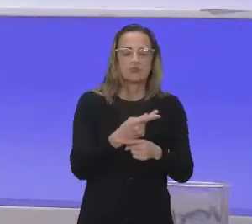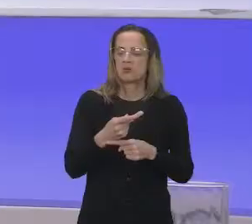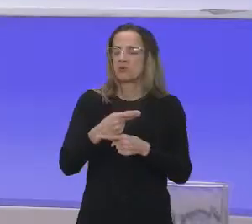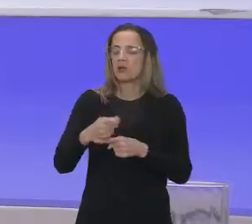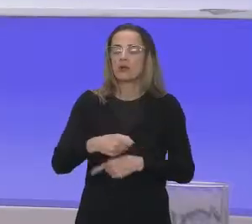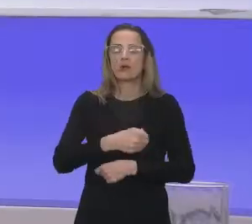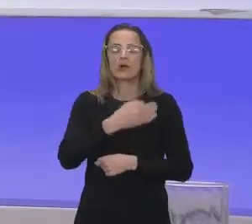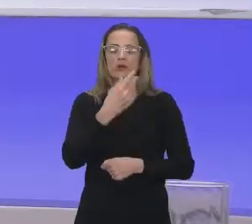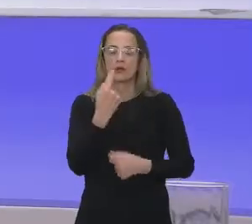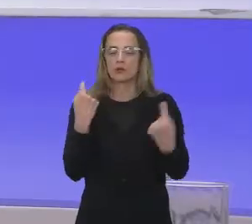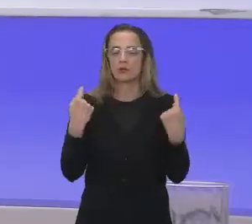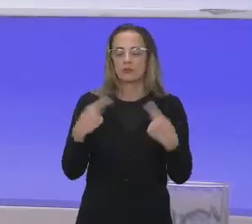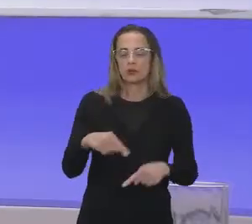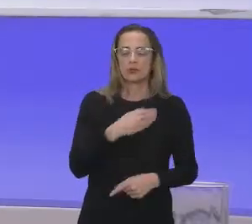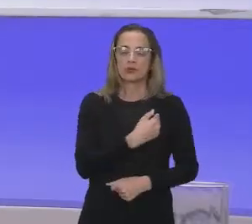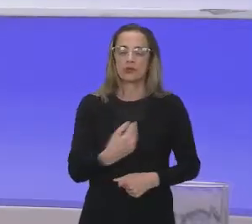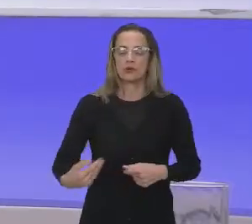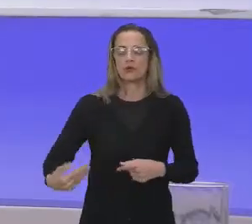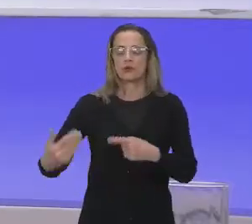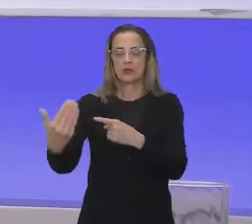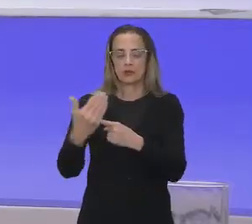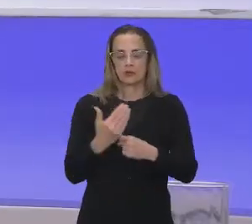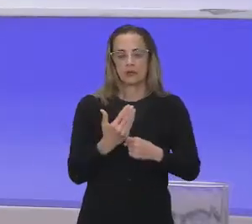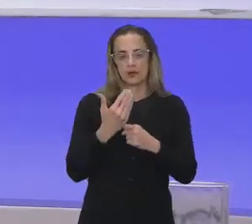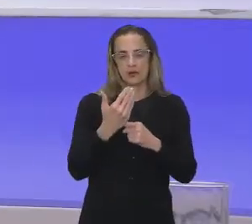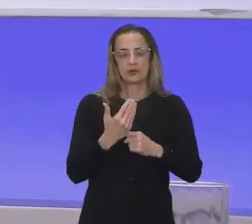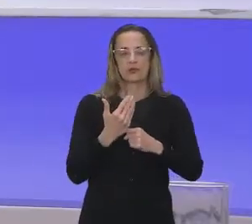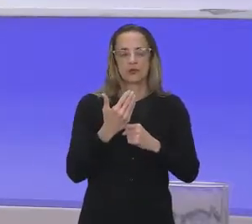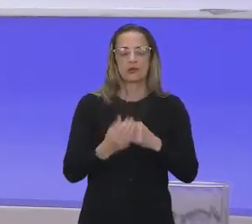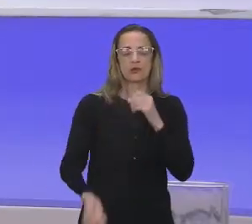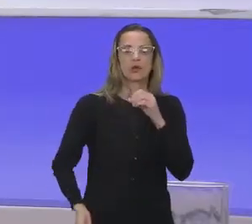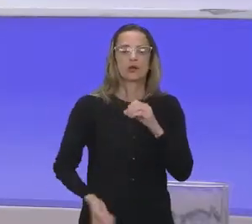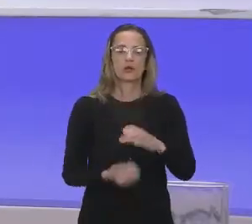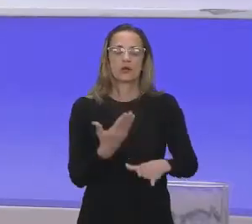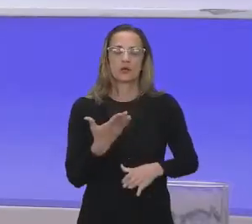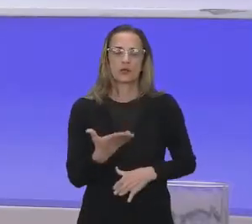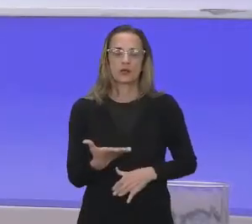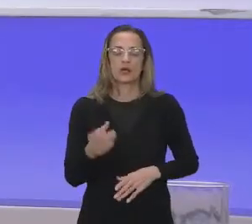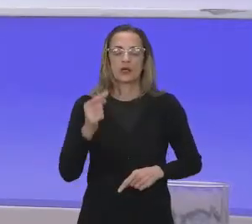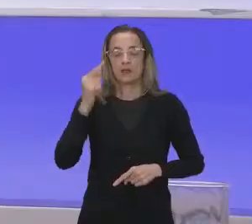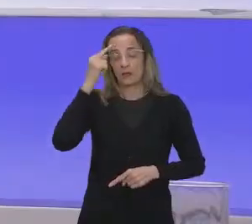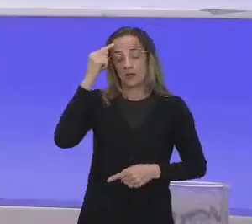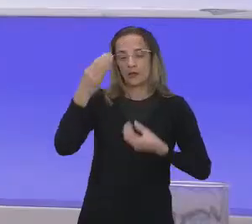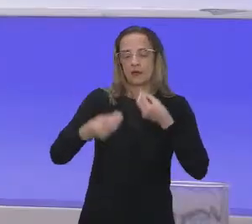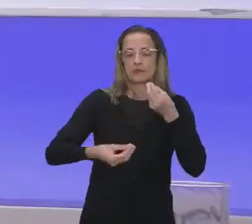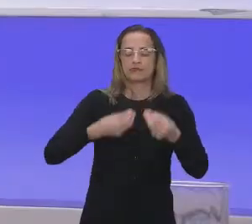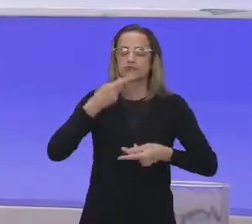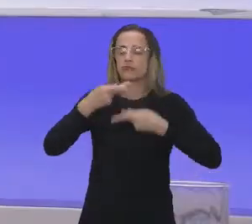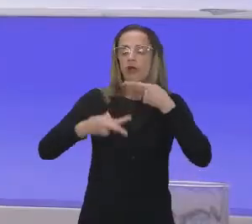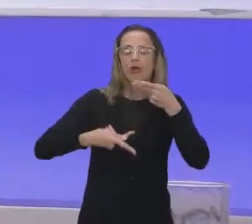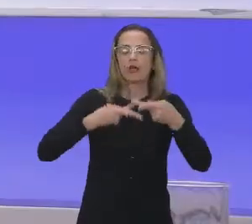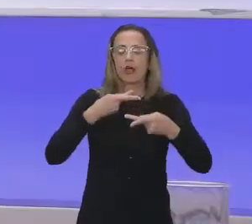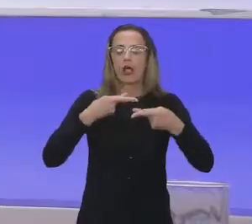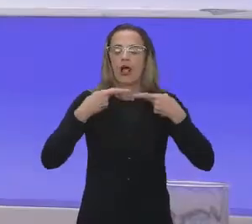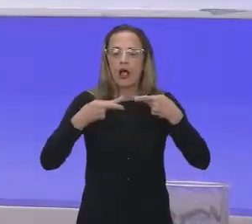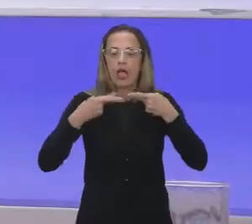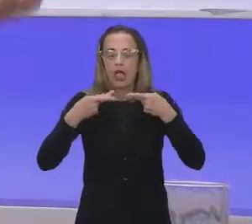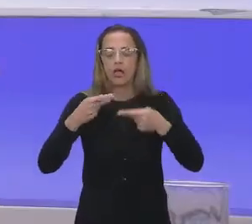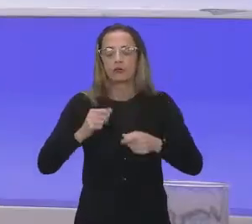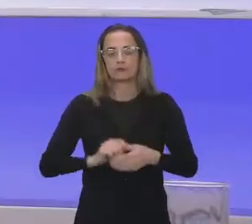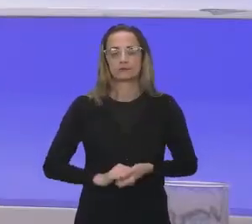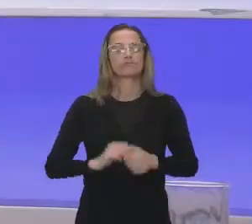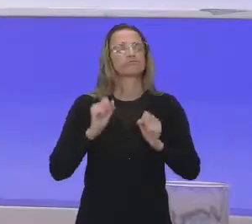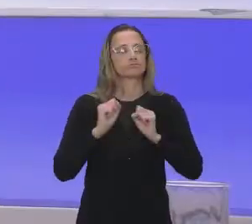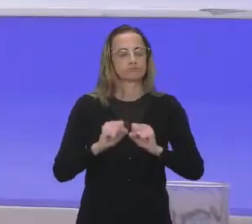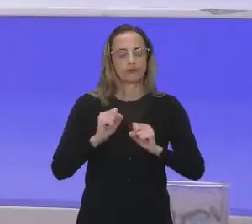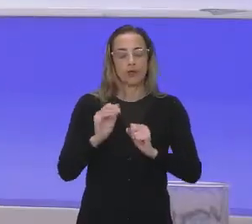quais são as políticas públicas que me ajudam a construir eficiente, a pensar eficiência, né? E aí,